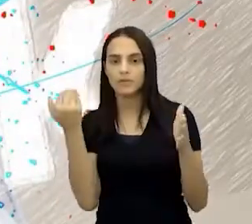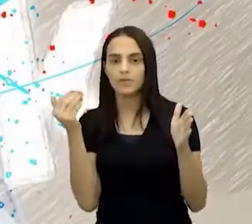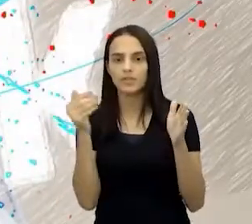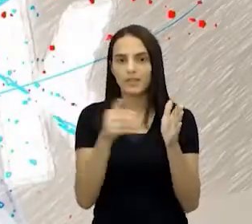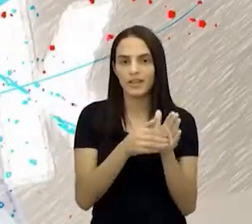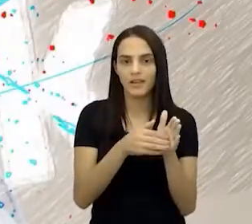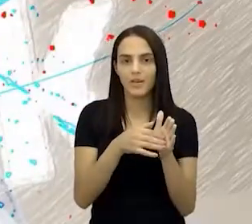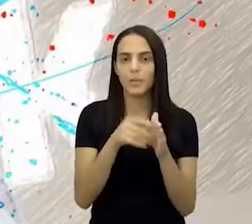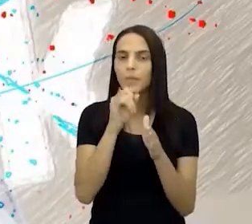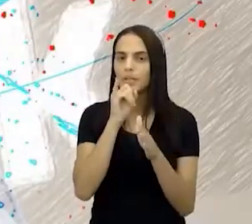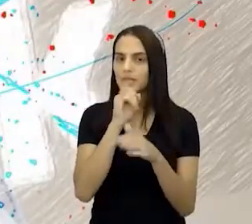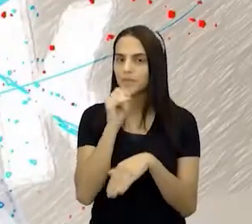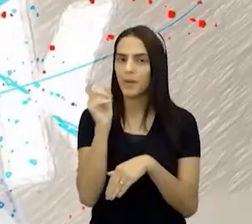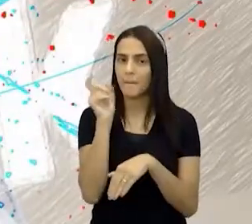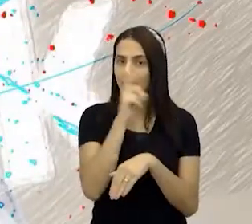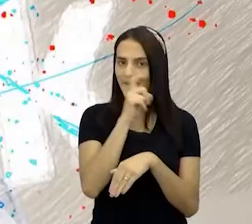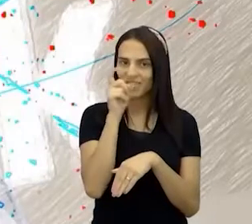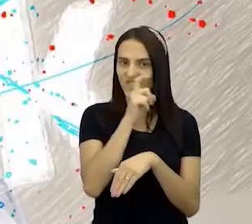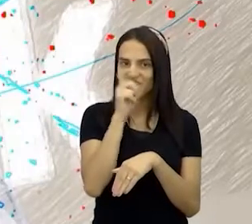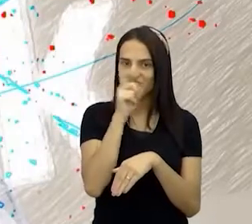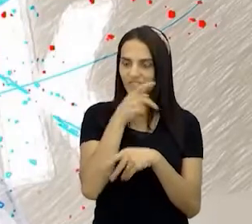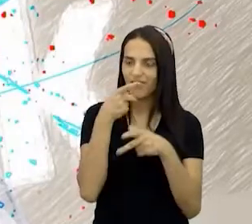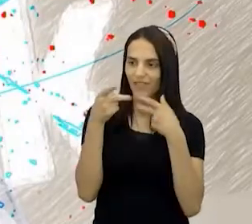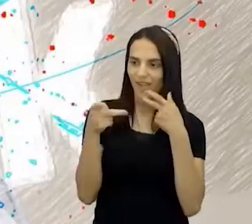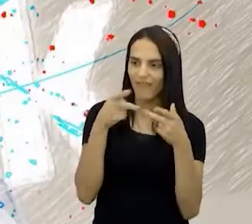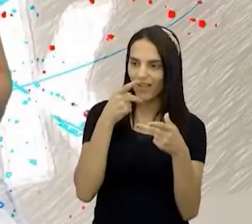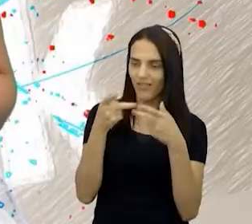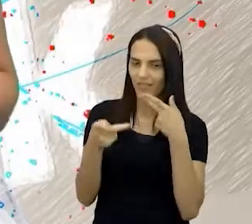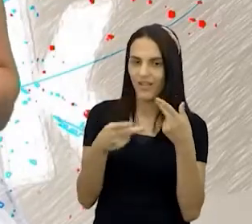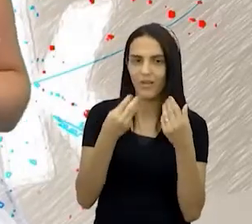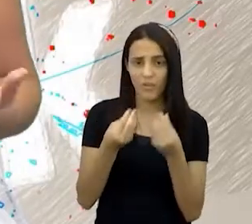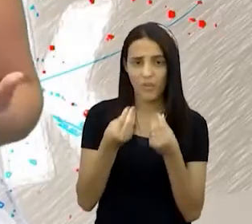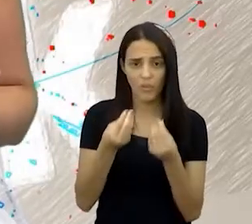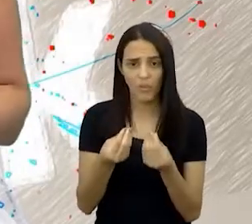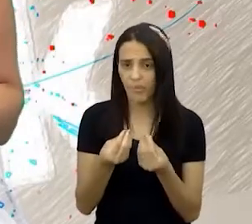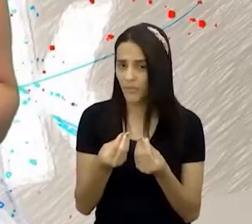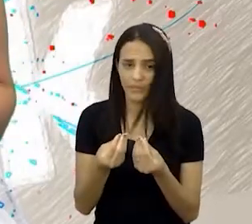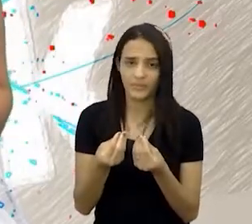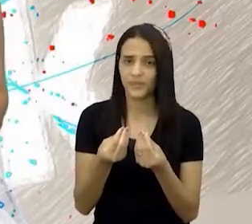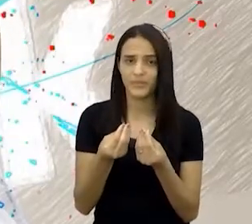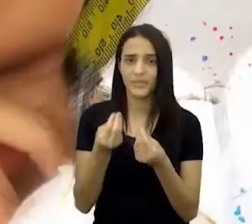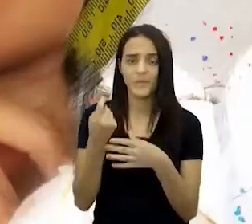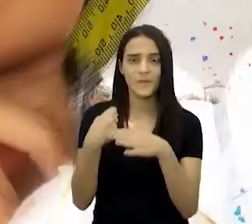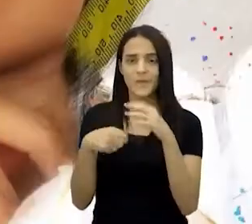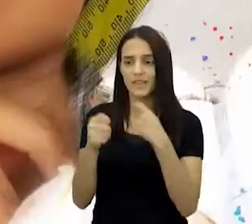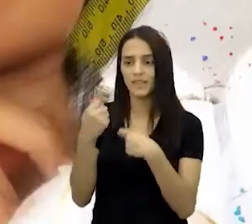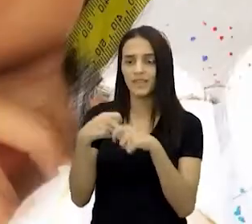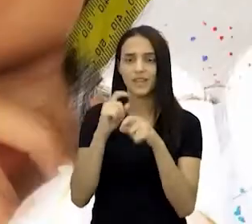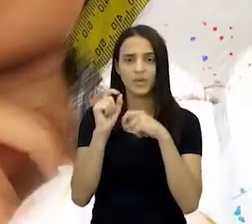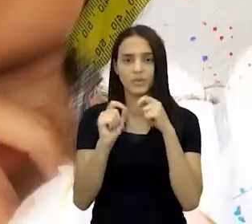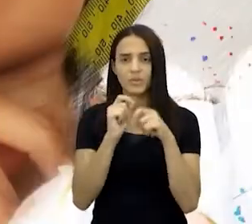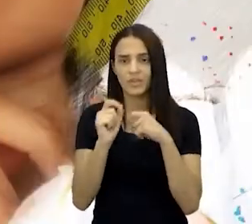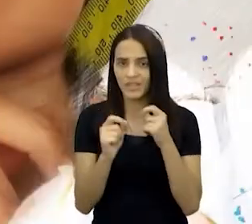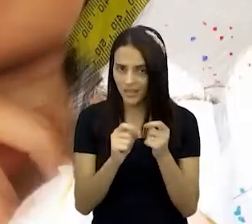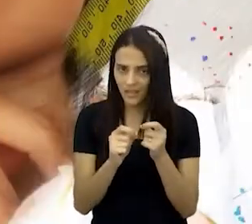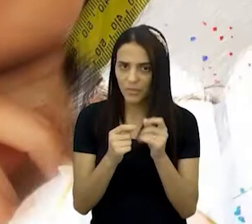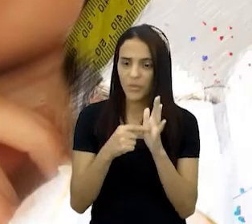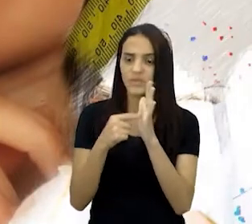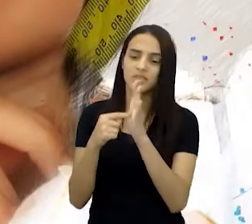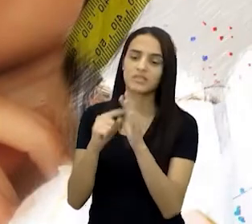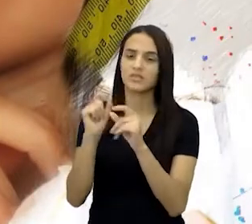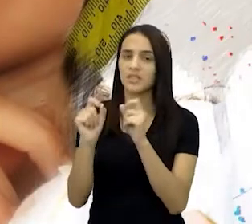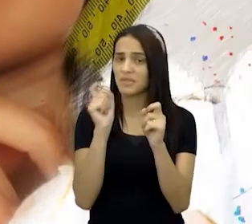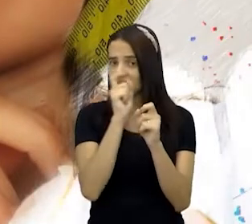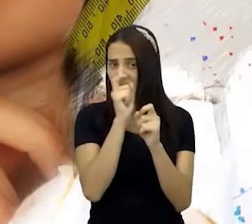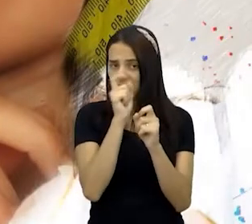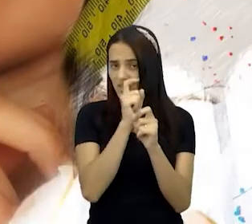falar uma mentira numa propaganda que nem existe? O que é isso? O que eu estou vendendo? O que eu estou mostrando? Exatamente. Então a gente tem que,